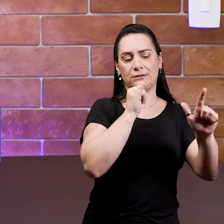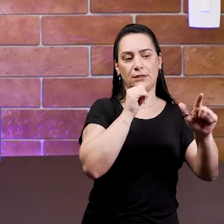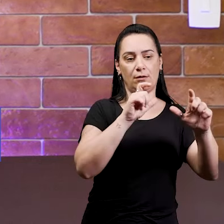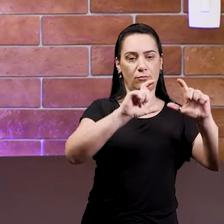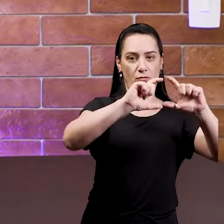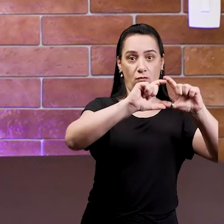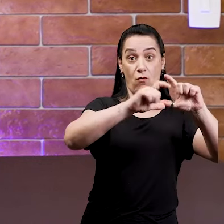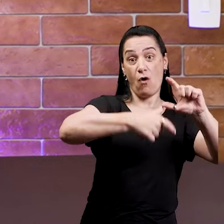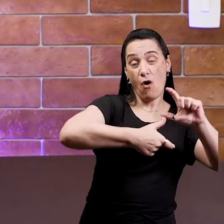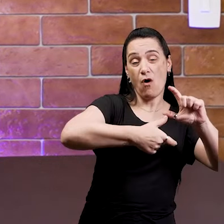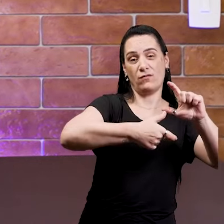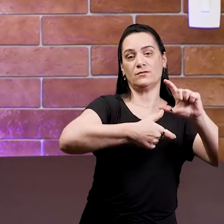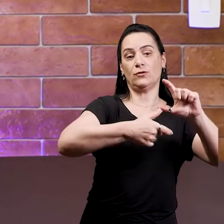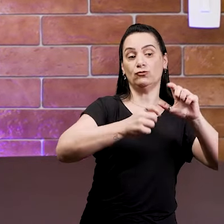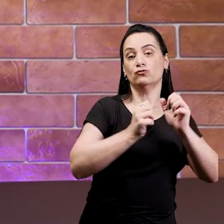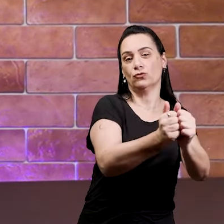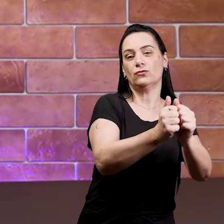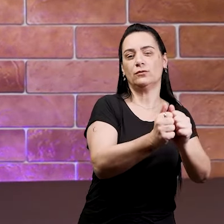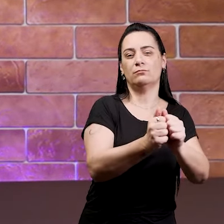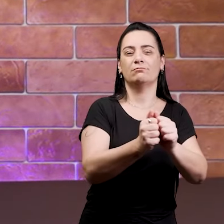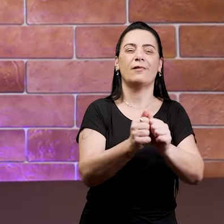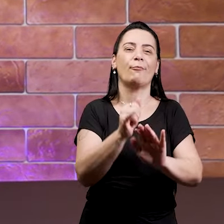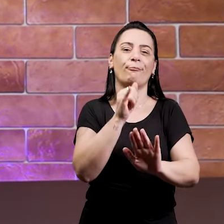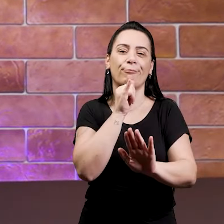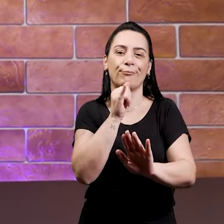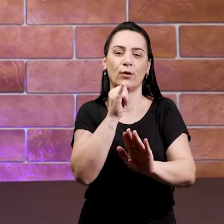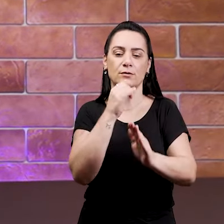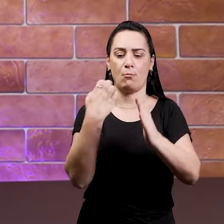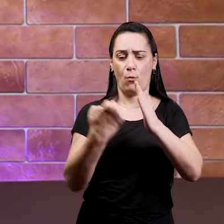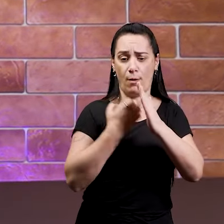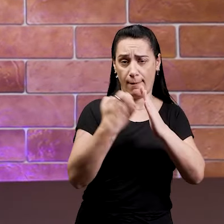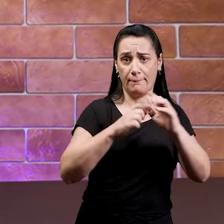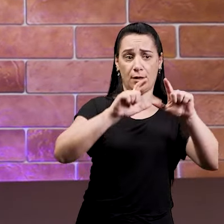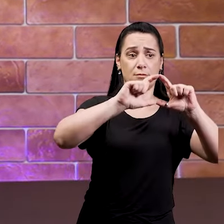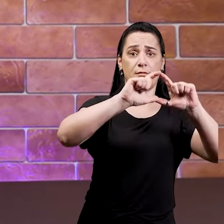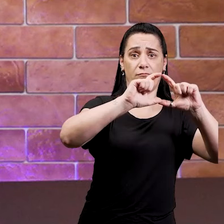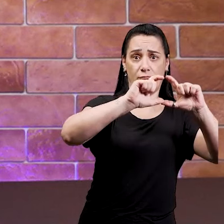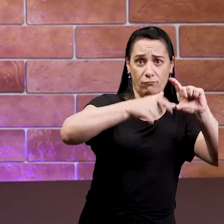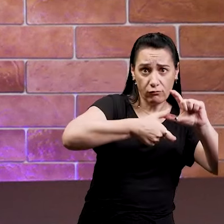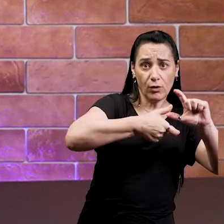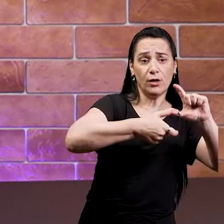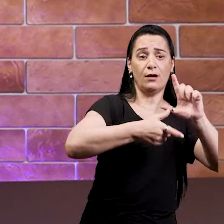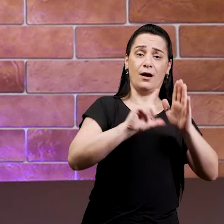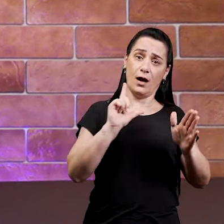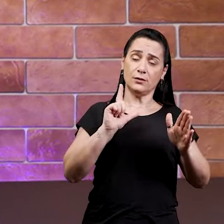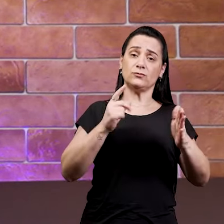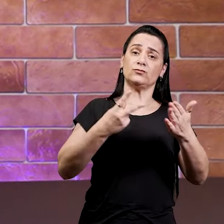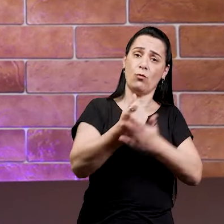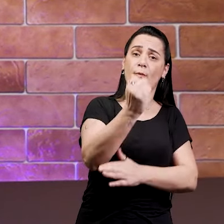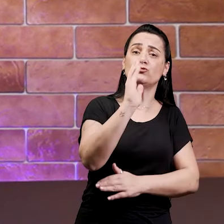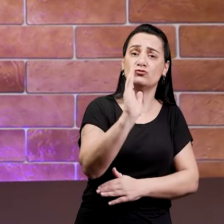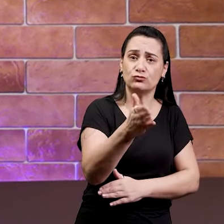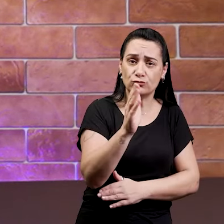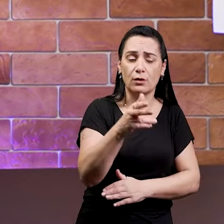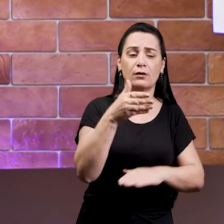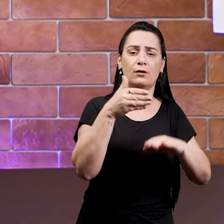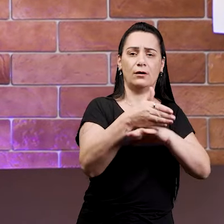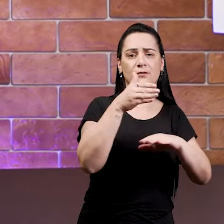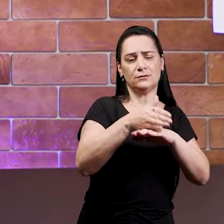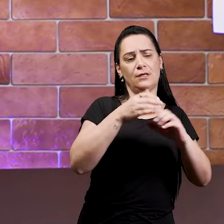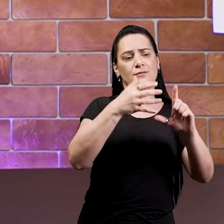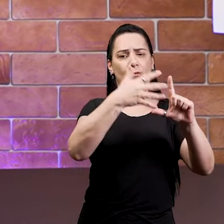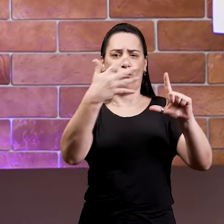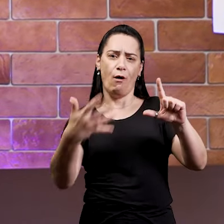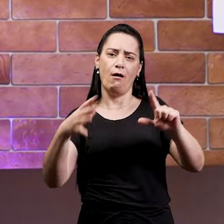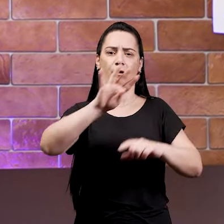como por exemplo, todo o pacote Office. Afinal, vamos imaginar que uma empresa já comprou o pacote Office anteriormente. Ela já